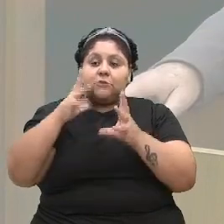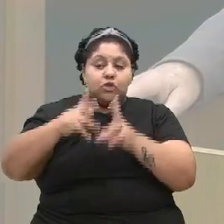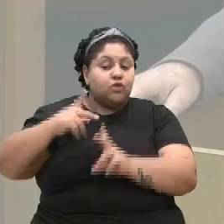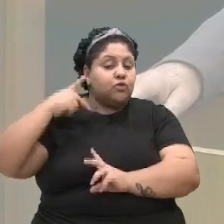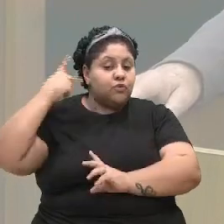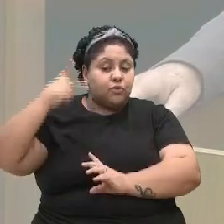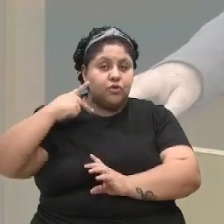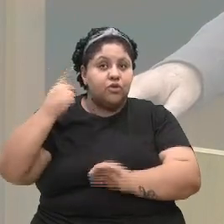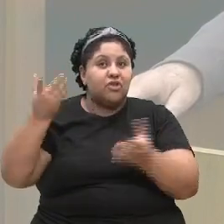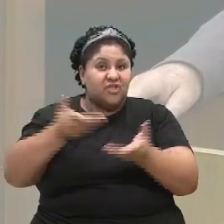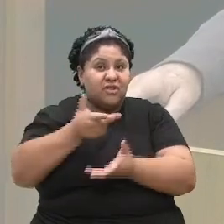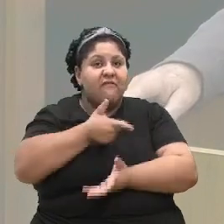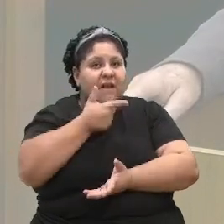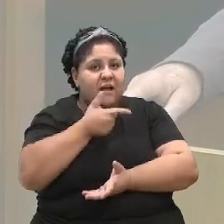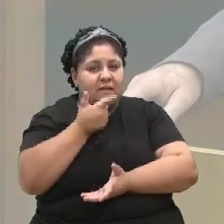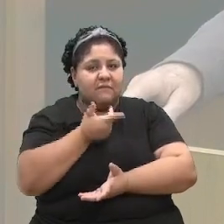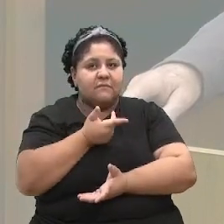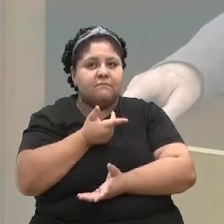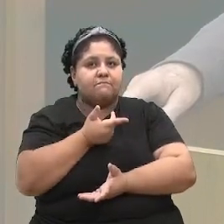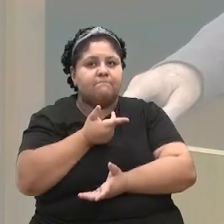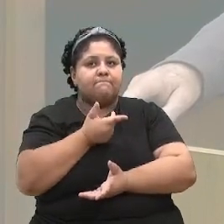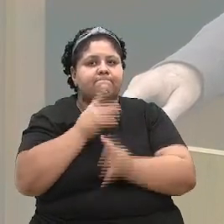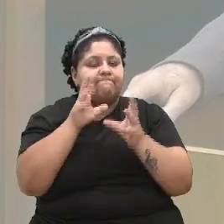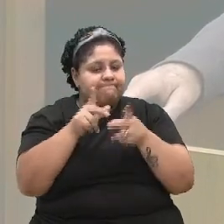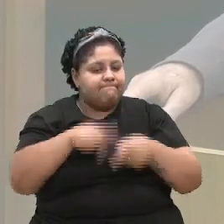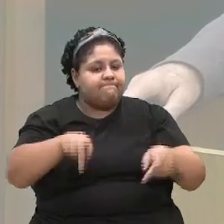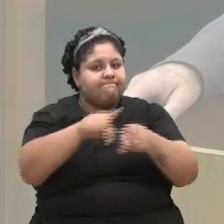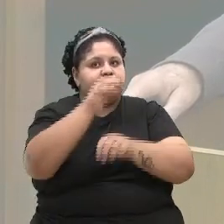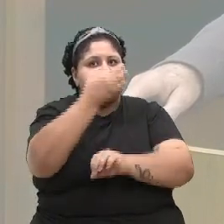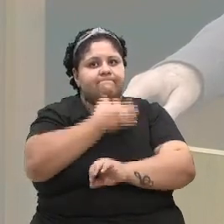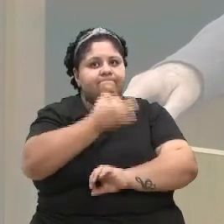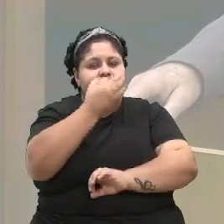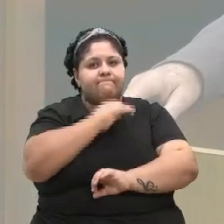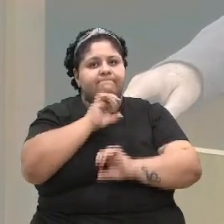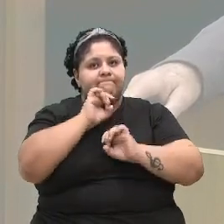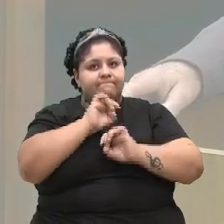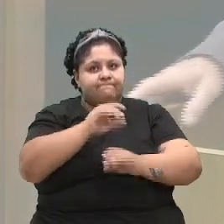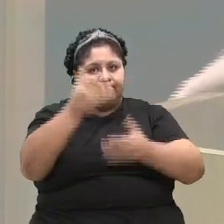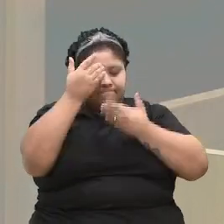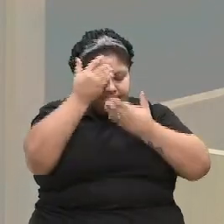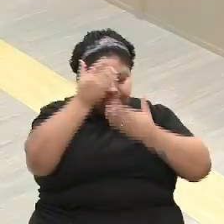vereadores que já se manifestaram e de todo o povo de Caxias do Sul. Era isso, meu muito obrigado.